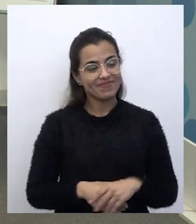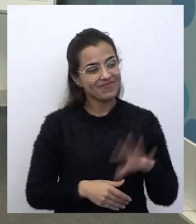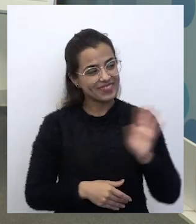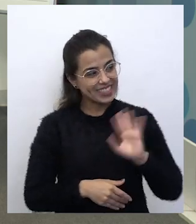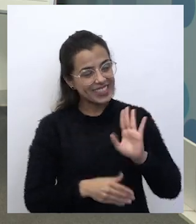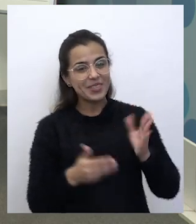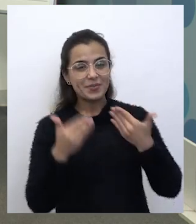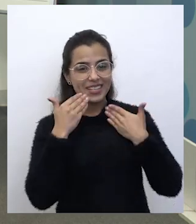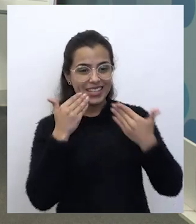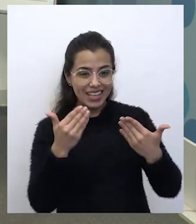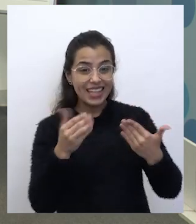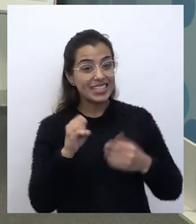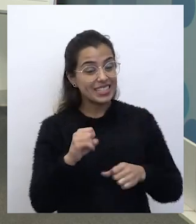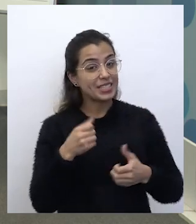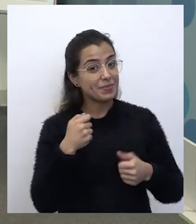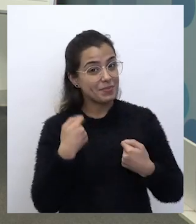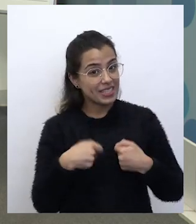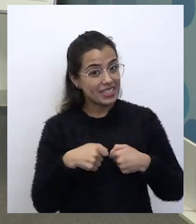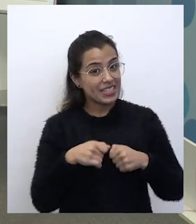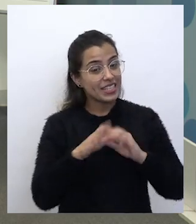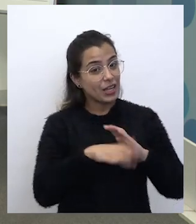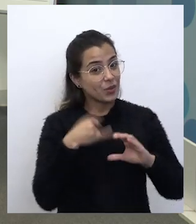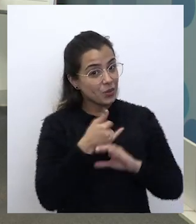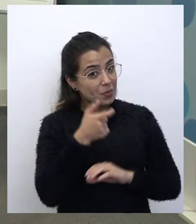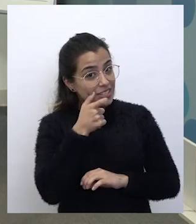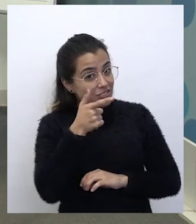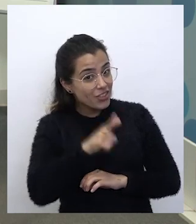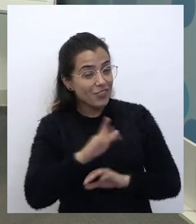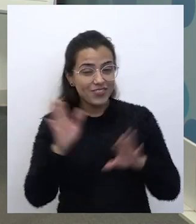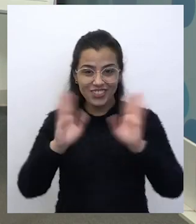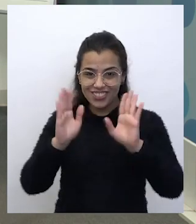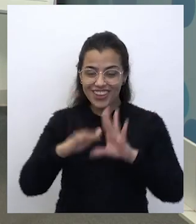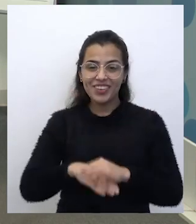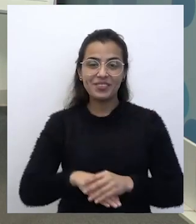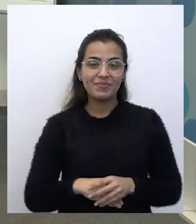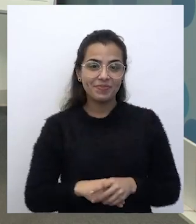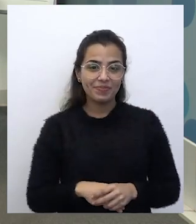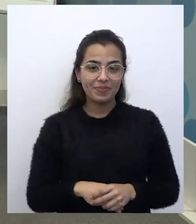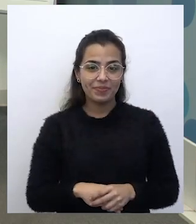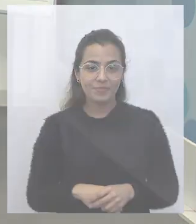a próxima aula e se precisar, vai no YouTube ver a aula de novo. Tá bom? Tchau, tchau, Tchau. gente!